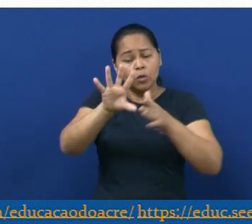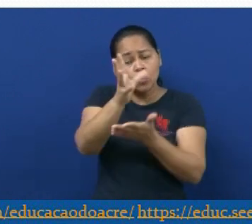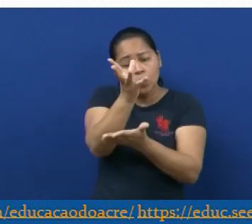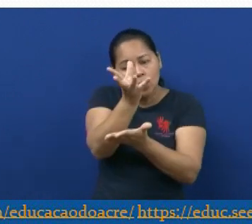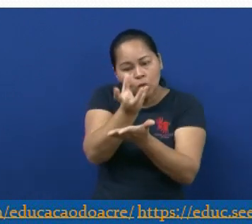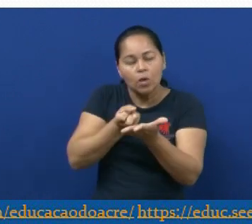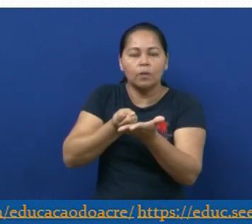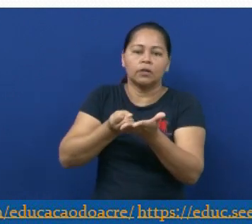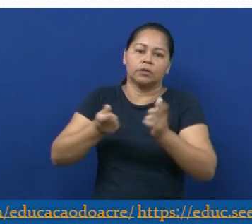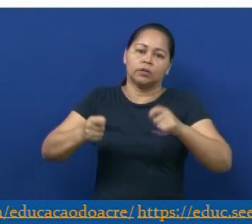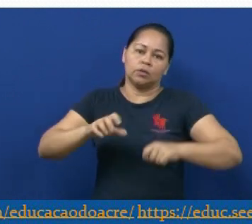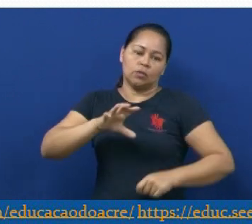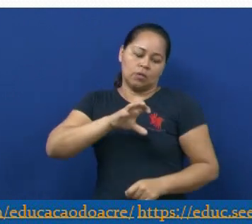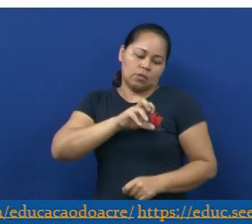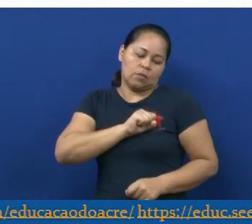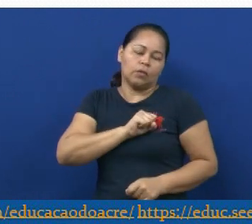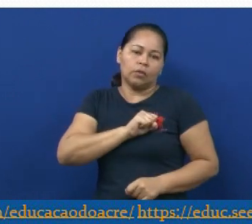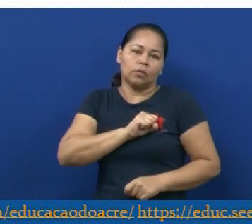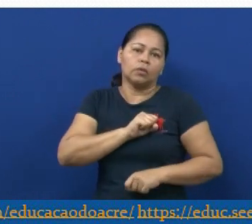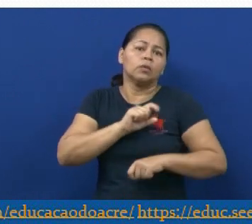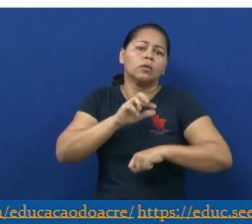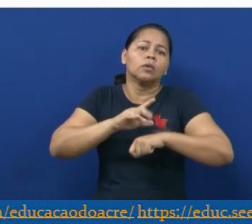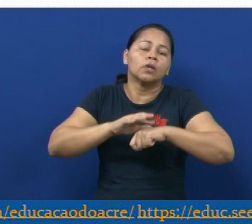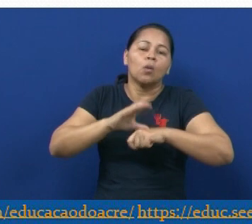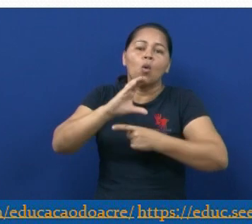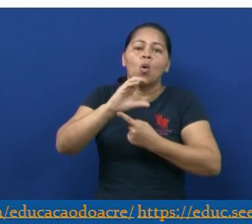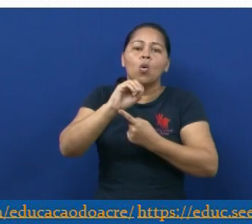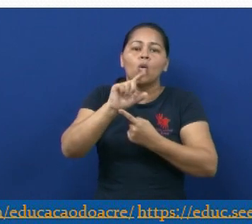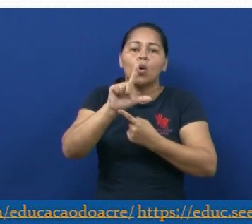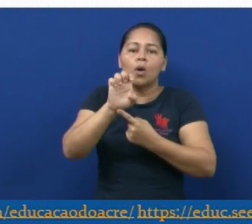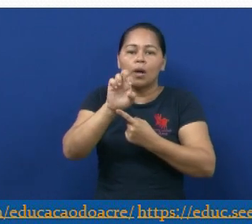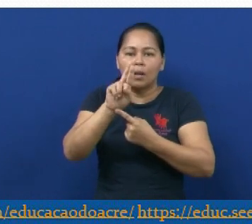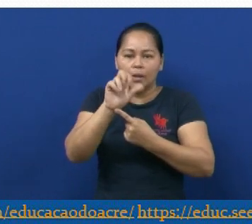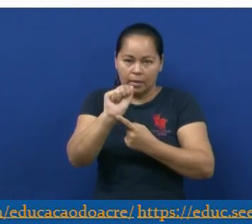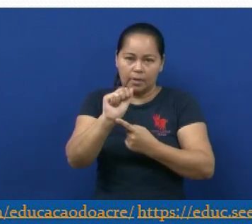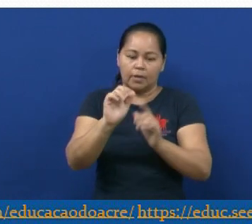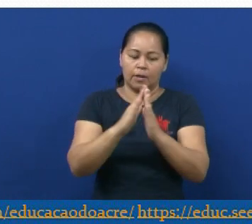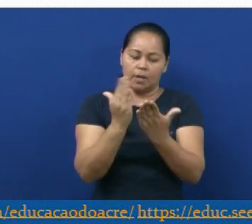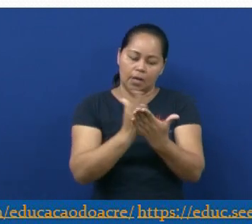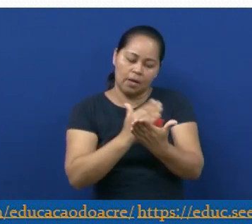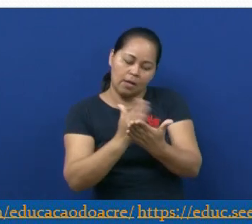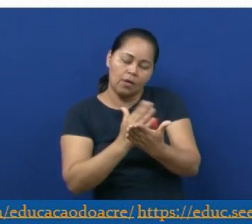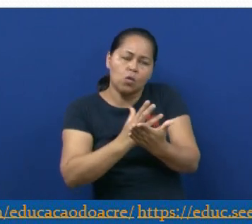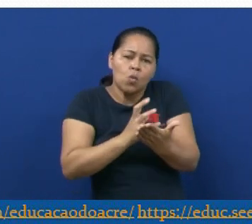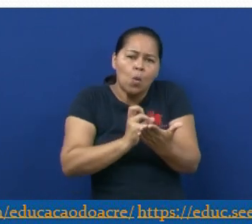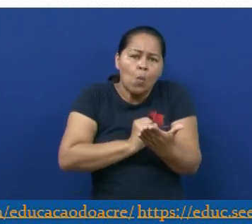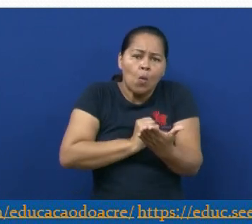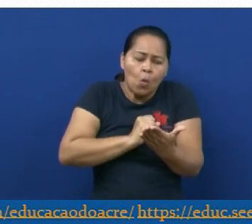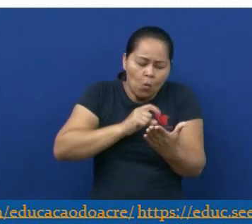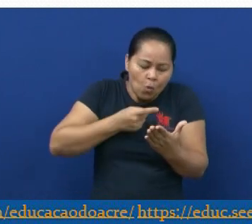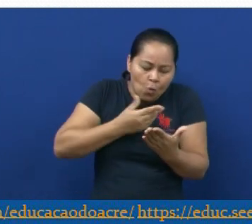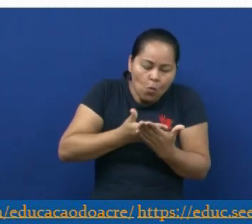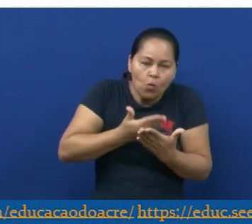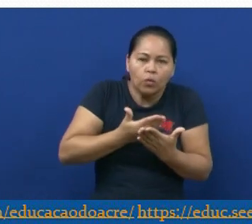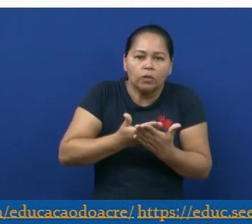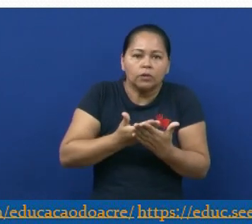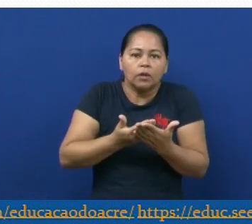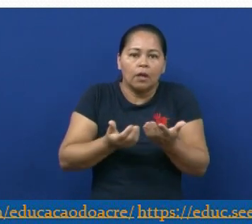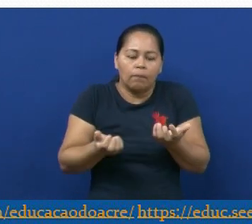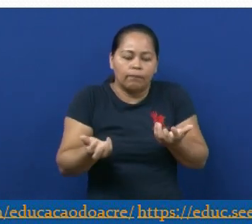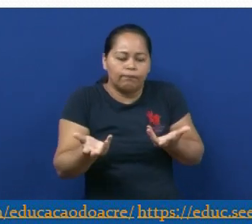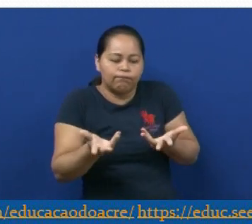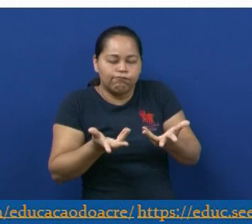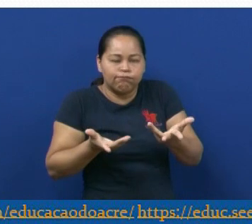outro é O Amor nos Tempos do Cólera, que é um livro que narra a história de um amor obsessivo nos moldes do amor